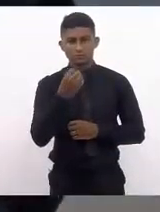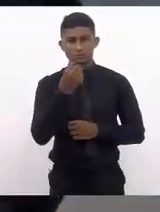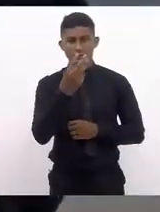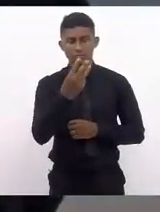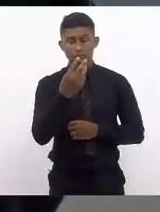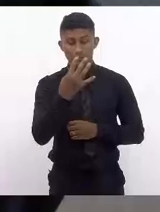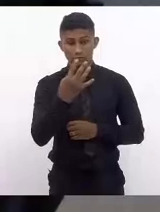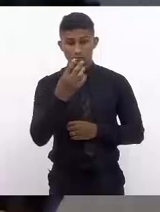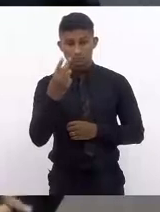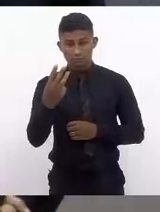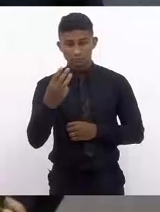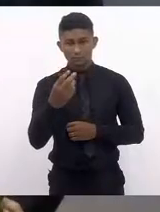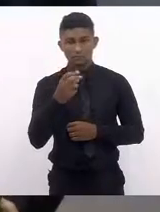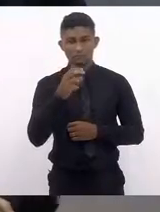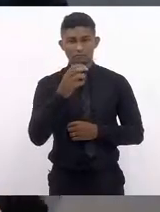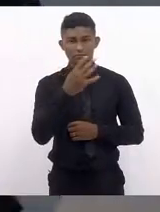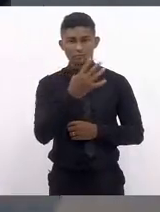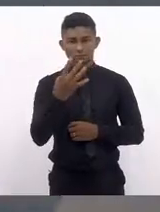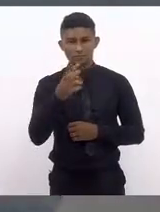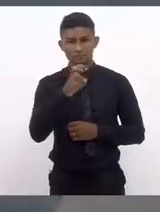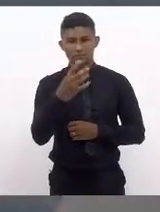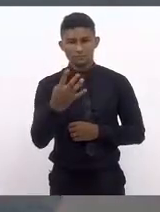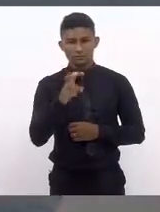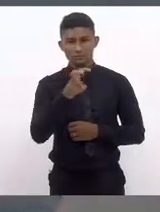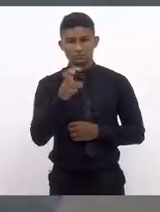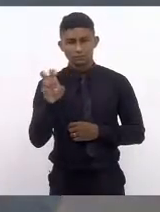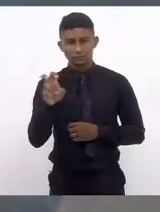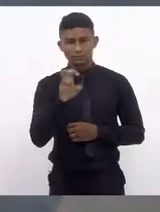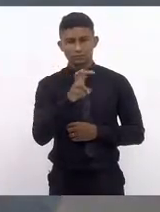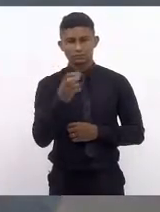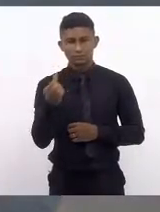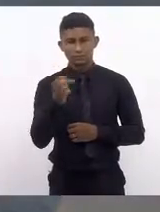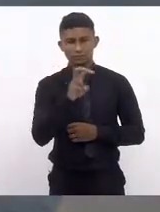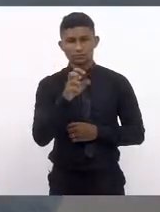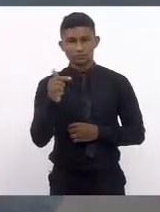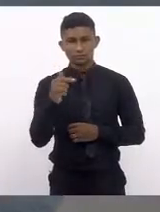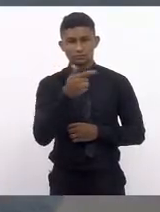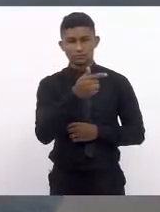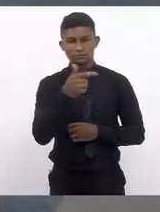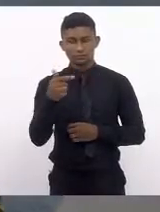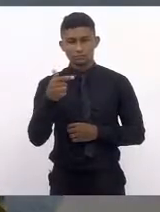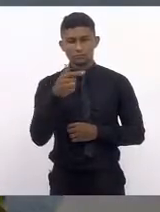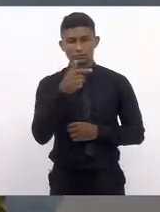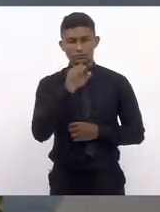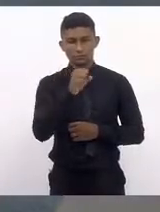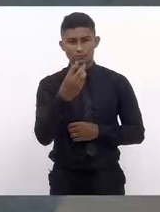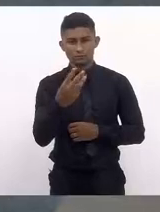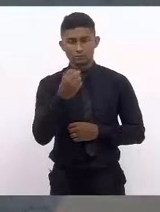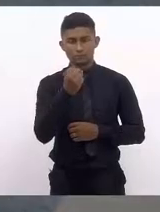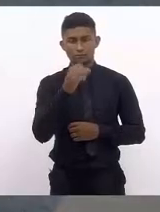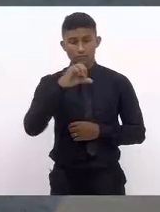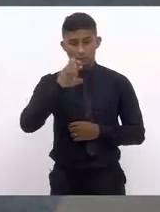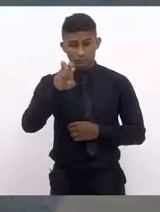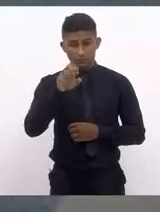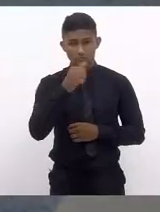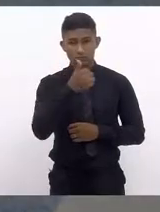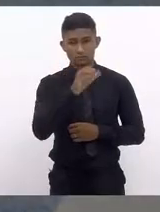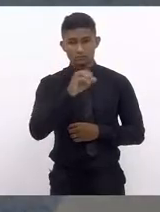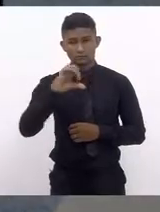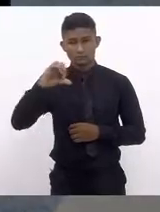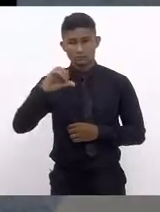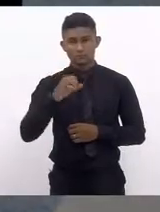43 44 e 54 55 56 57 7283 95